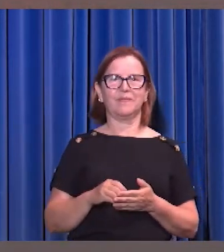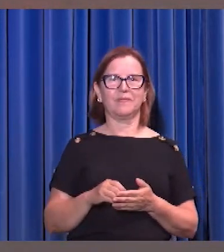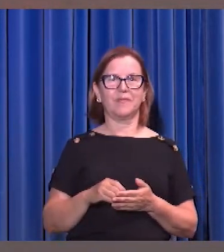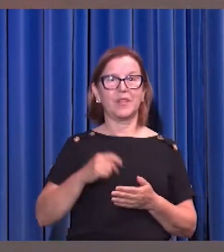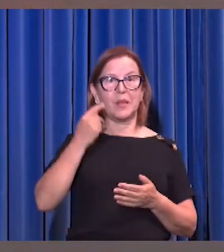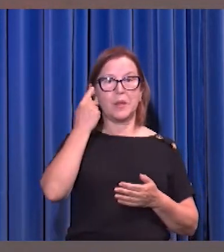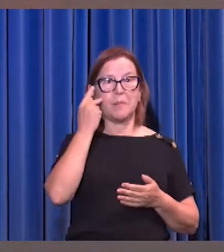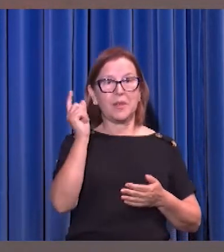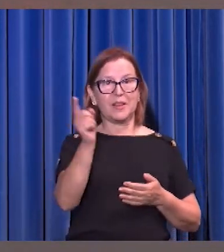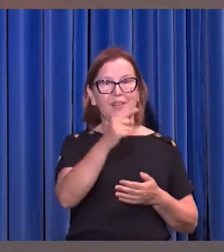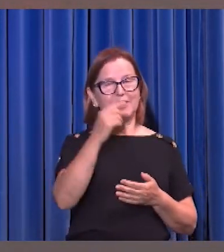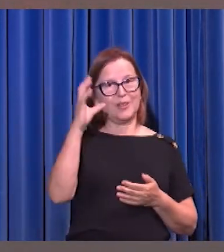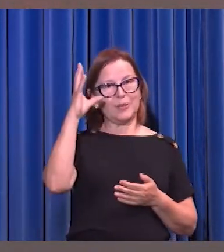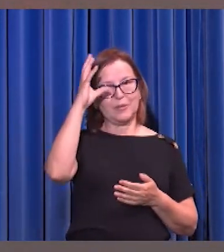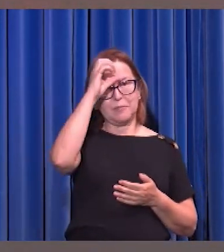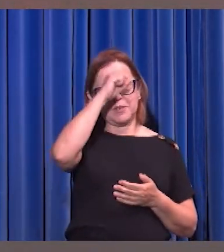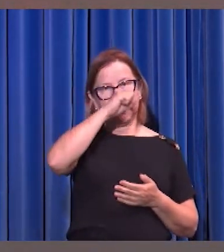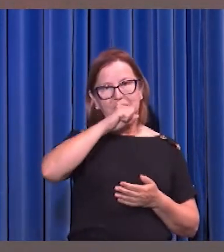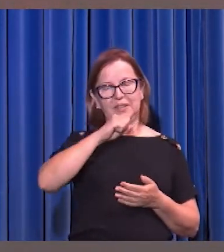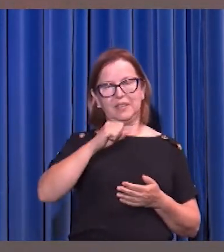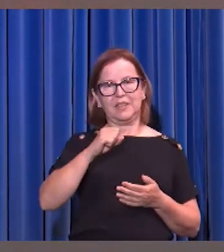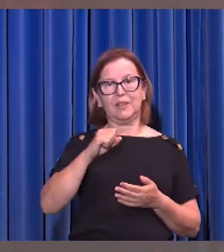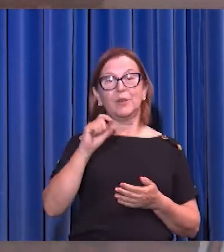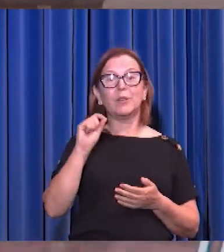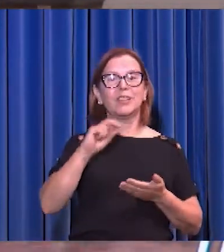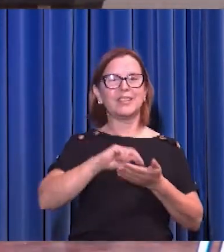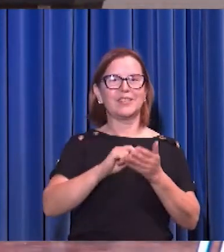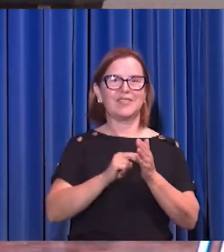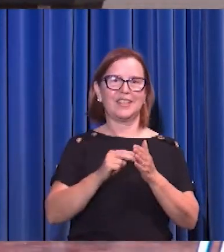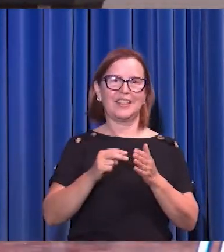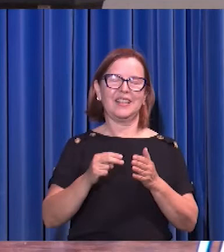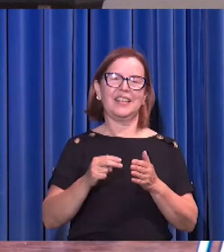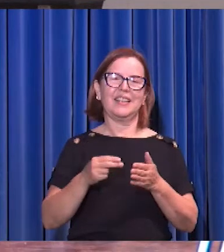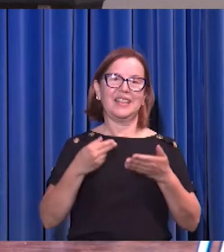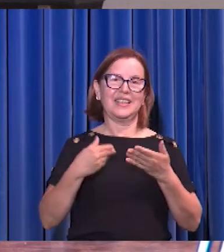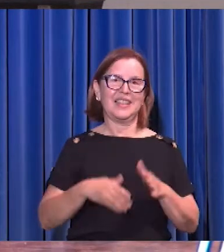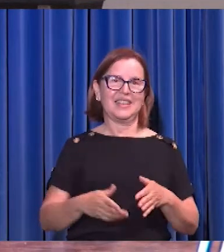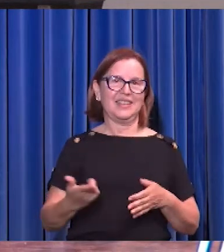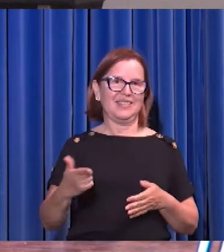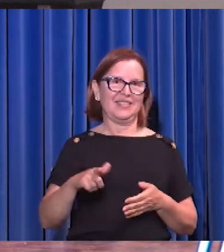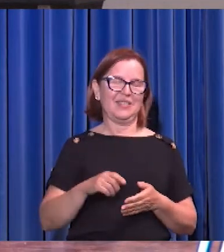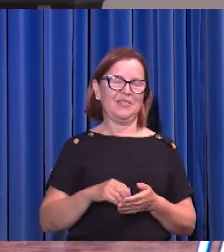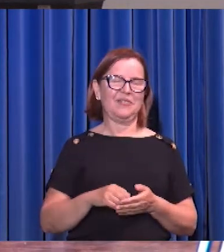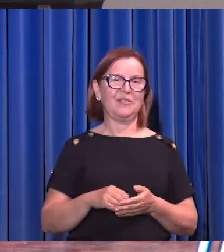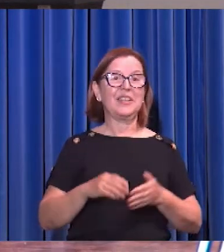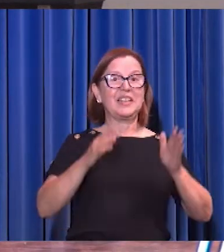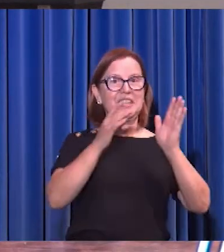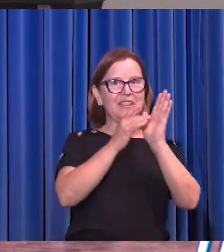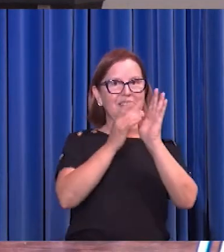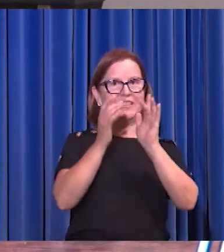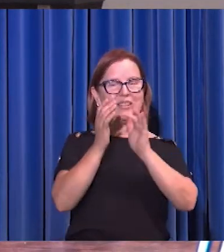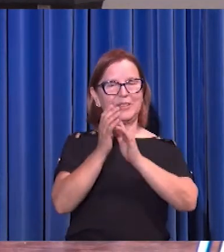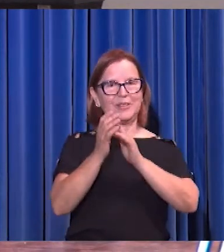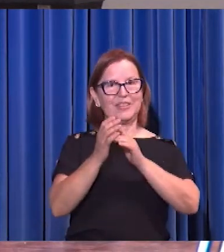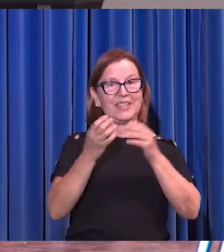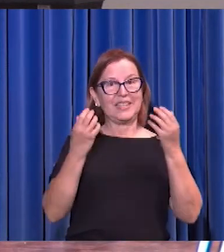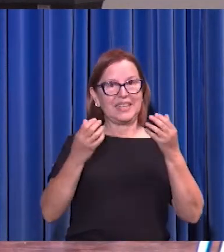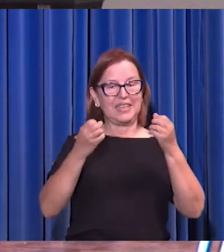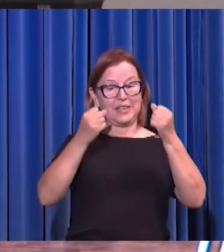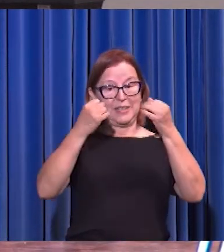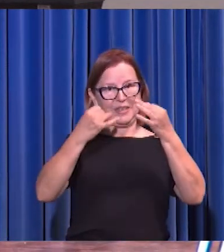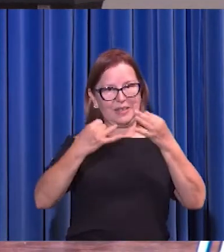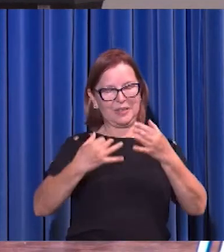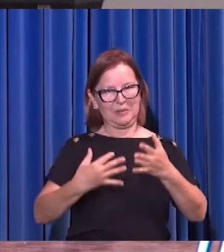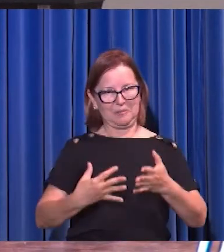possamos compreender o que é esse novo nascimento. Que Jesus vinha tentando explicar e de